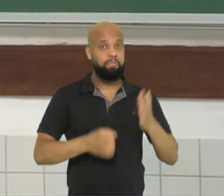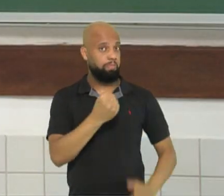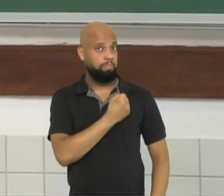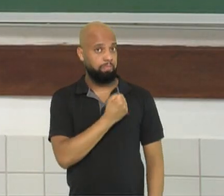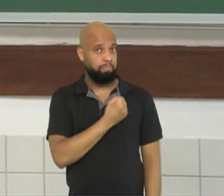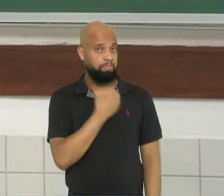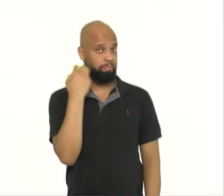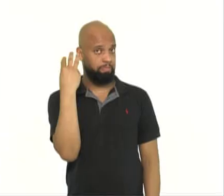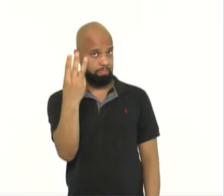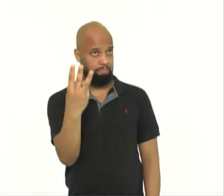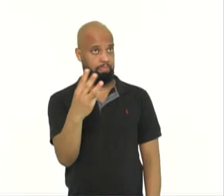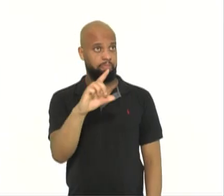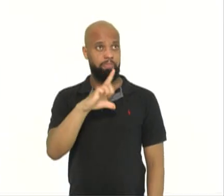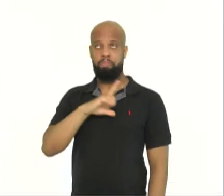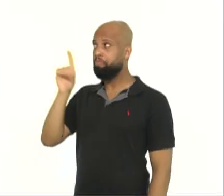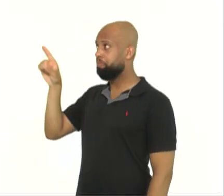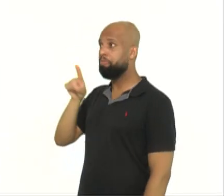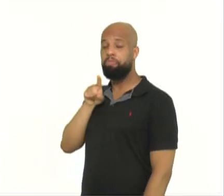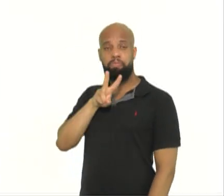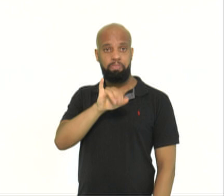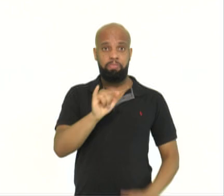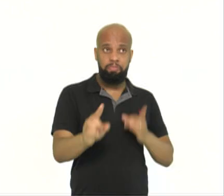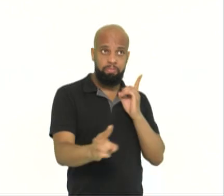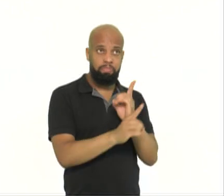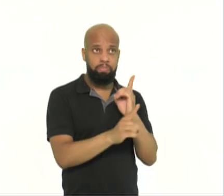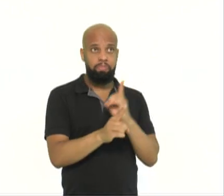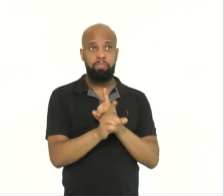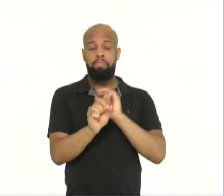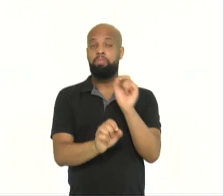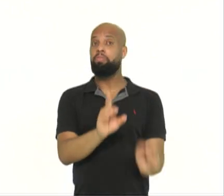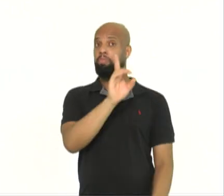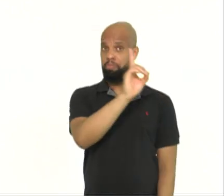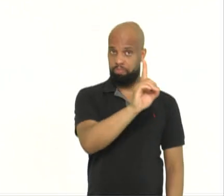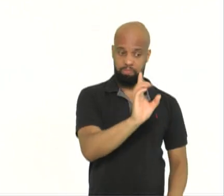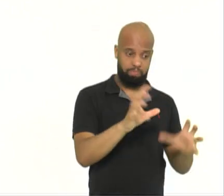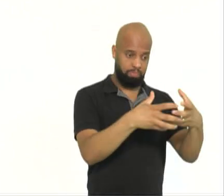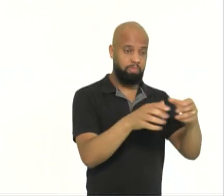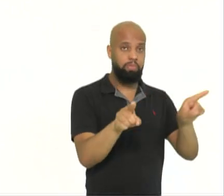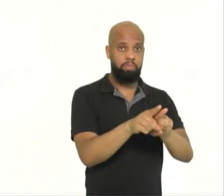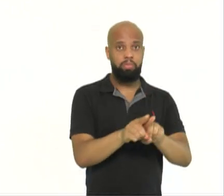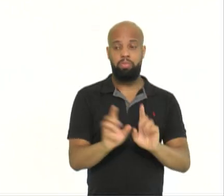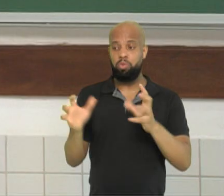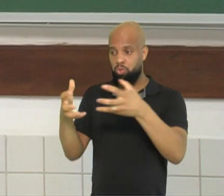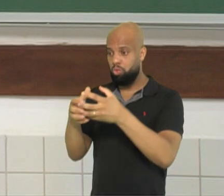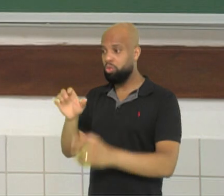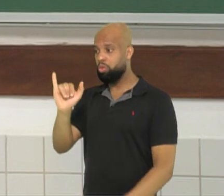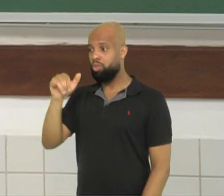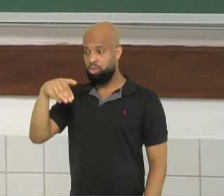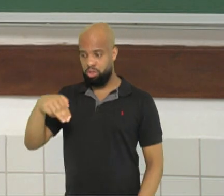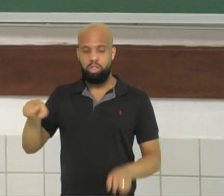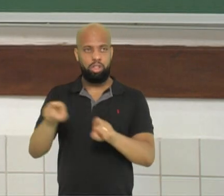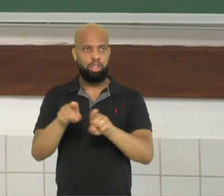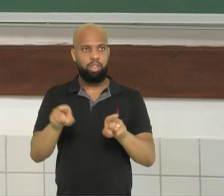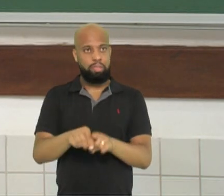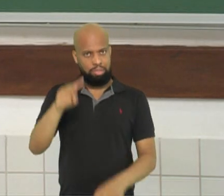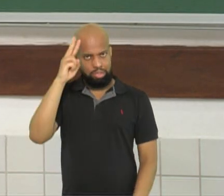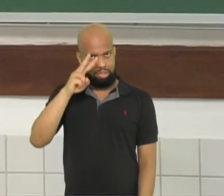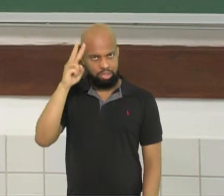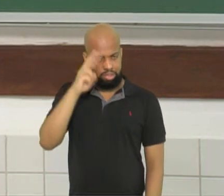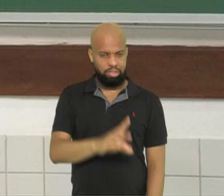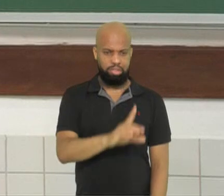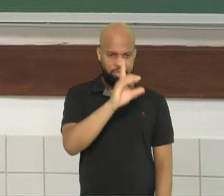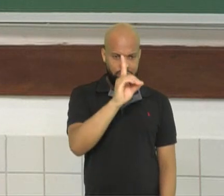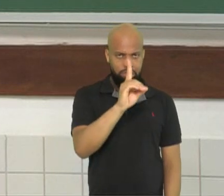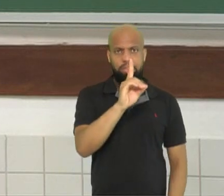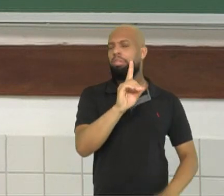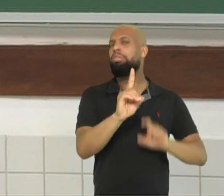Atividade 3. Tá lá, determine o conjunto domínio e o conjunto imagem da função, né? Lembrando que a professora falou que o